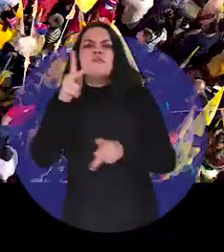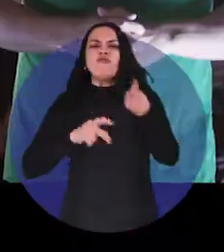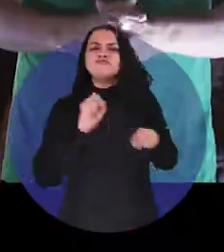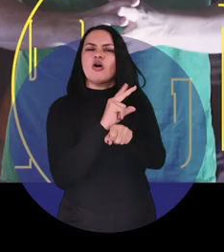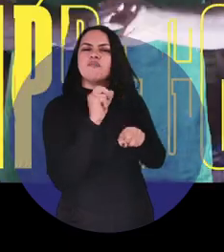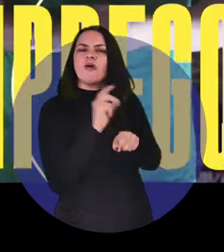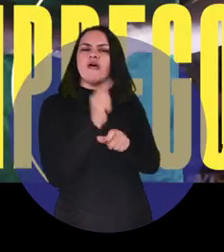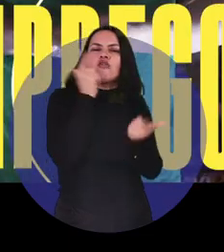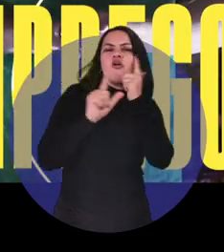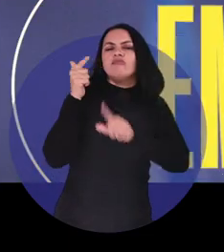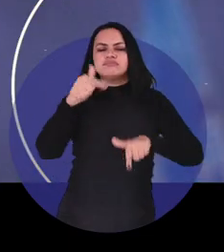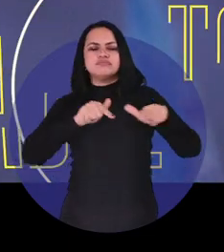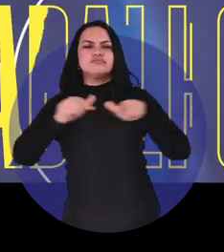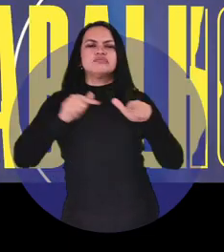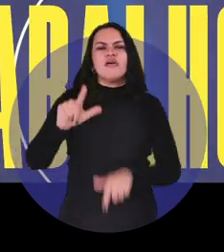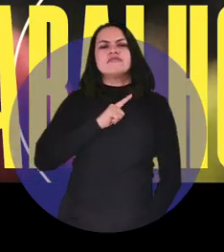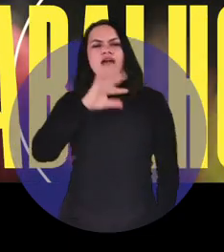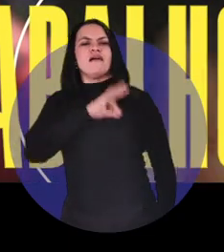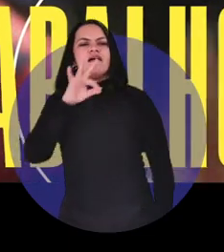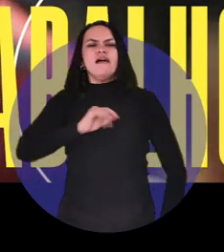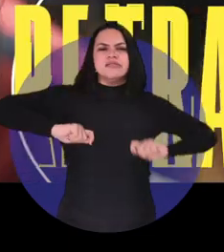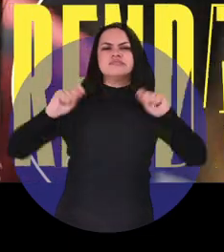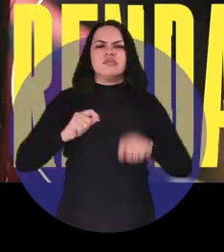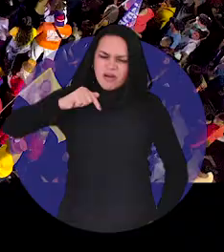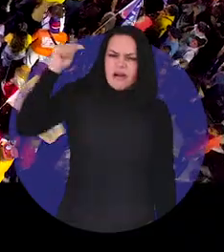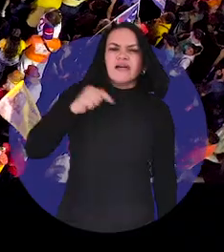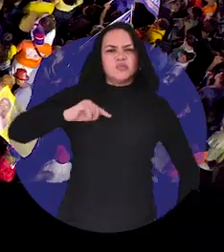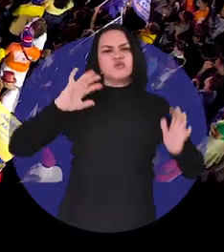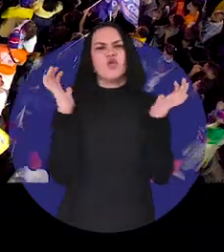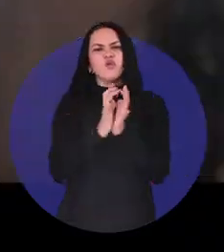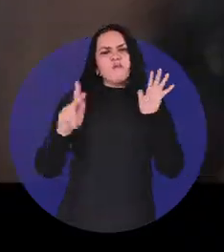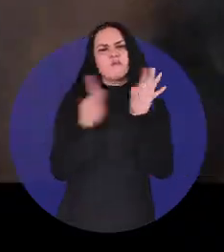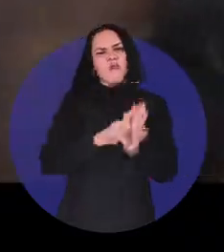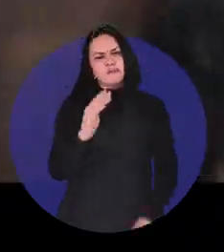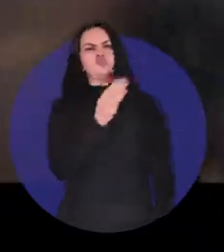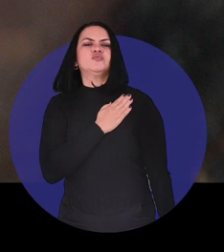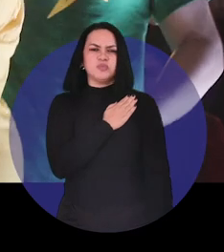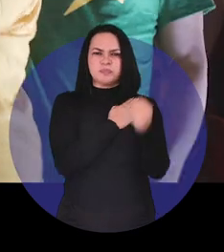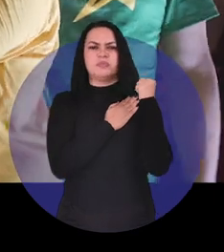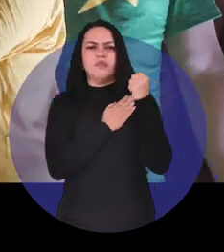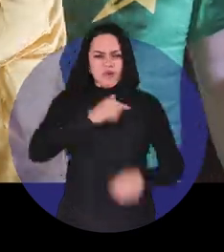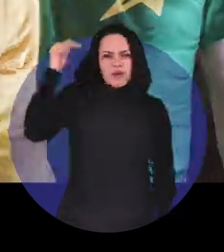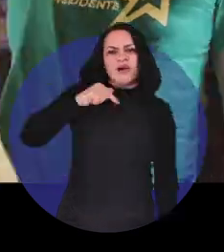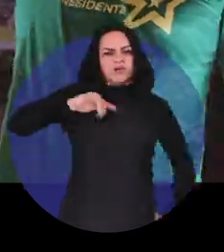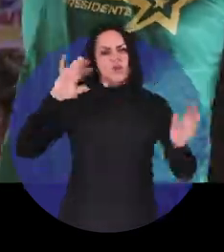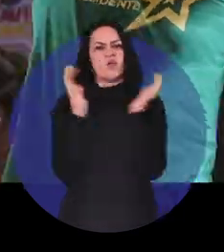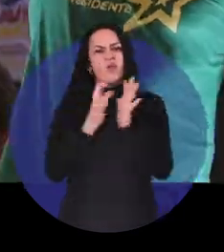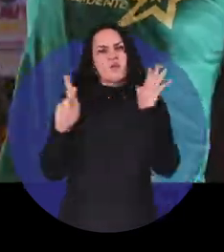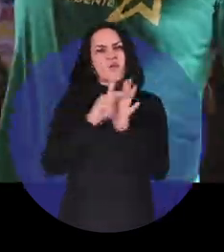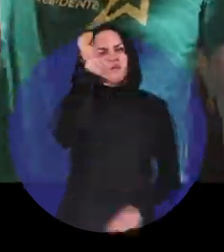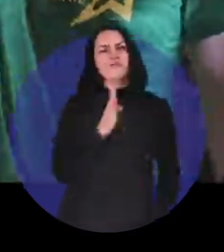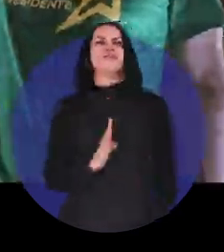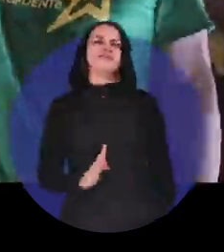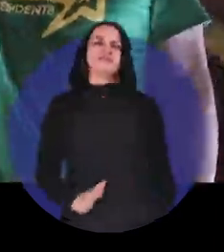o povo tenha emprego, tenha trabalho, tenha renda. Aqui é a turma do patriotismo. Aqui